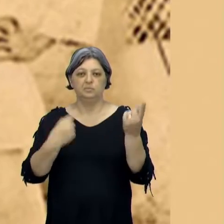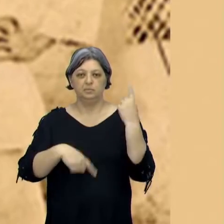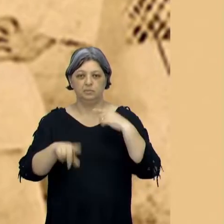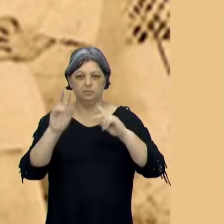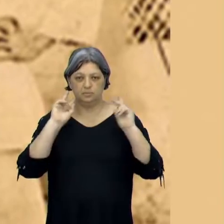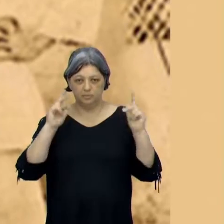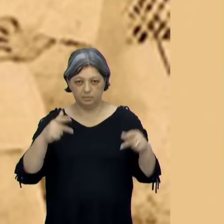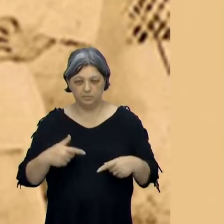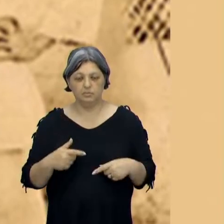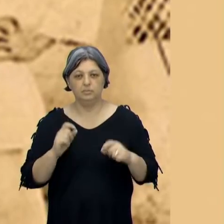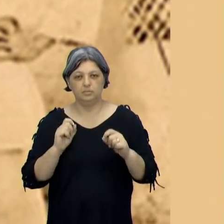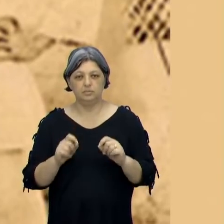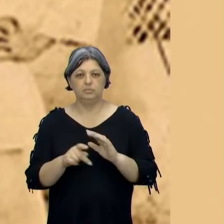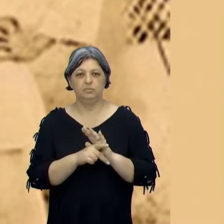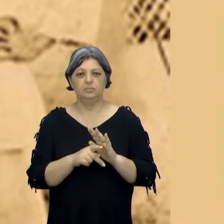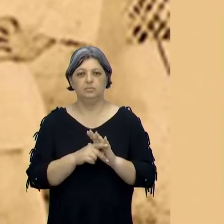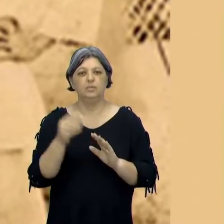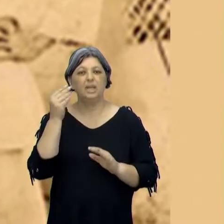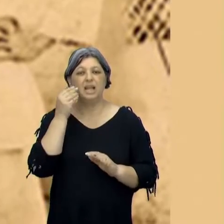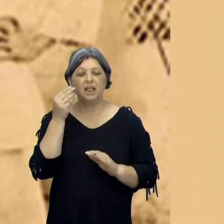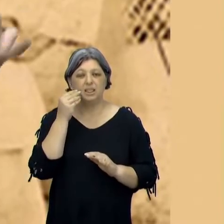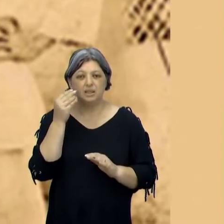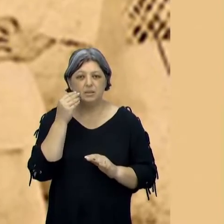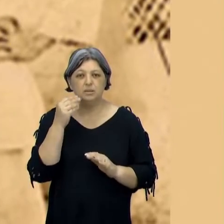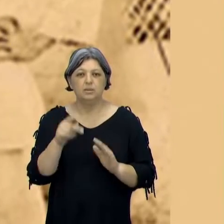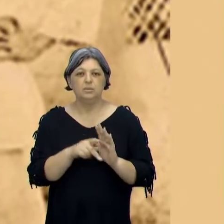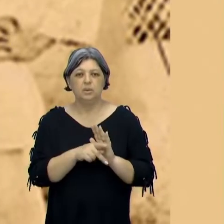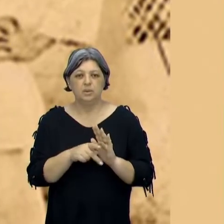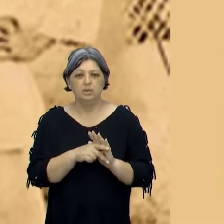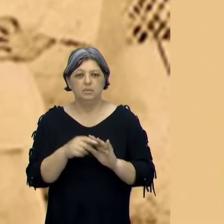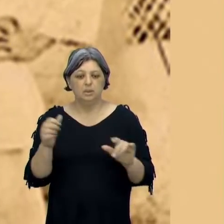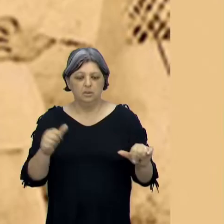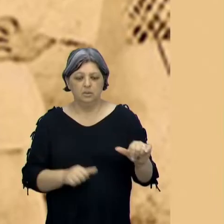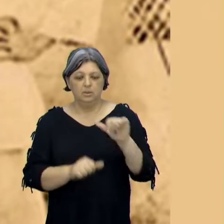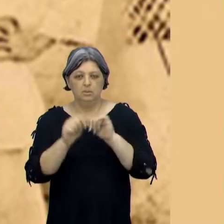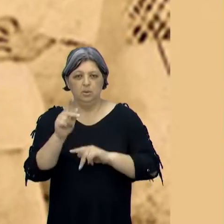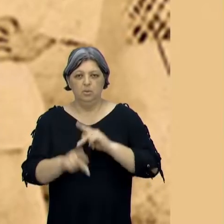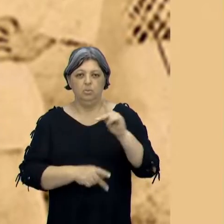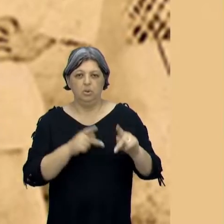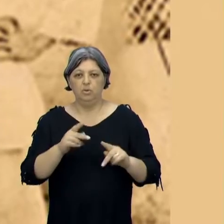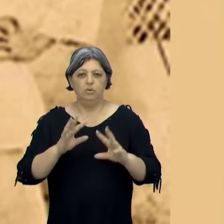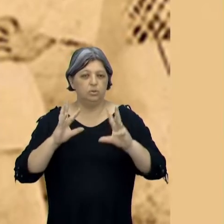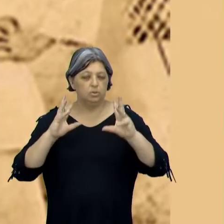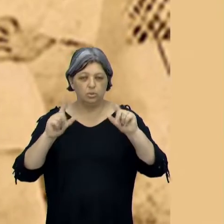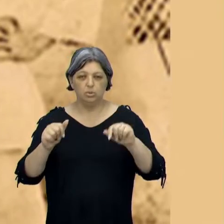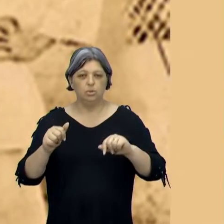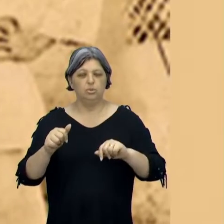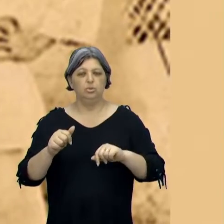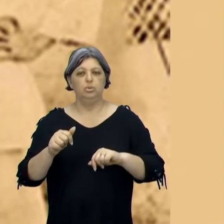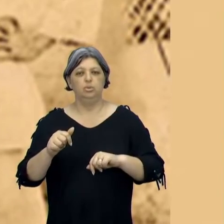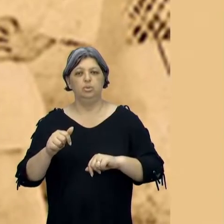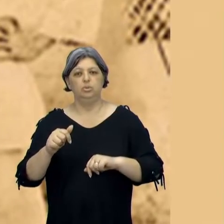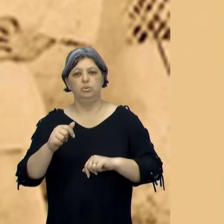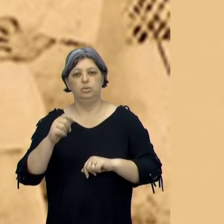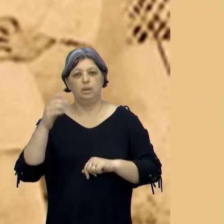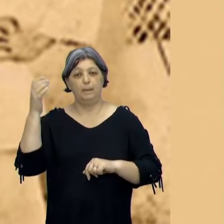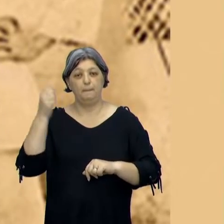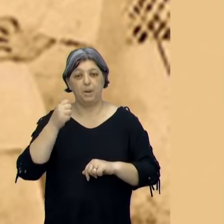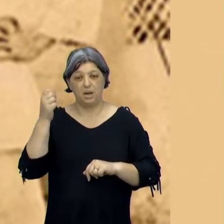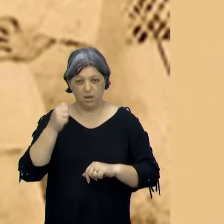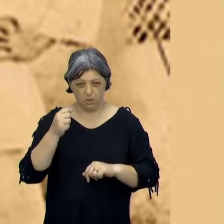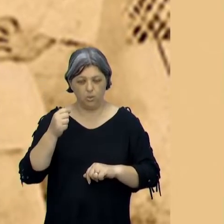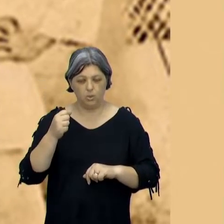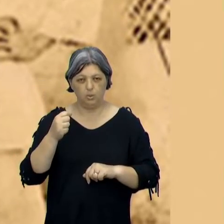forma o que eles chamavam de uma tentativa de branqueamento da população, ou seja, tornar a população brasileira